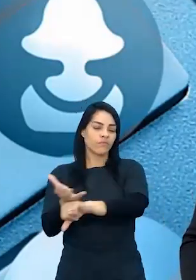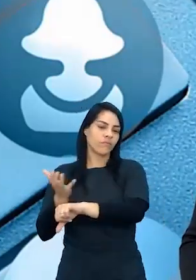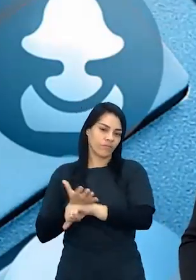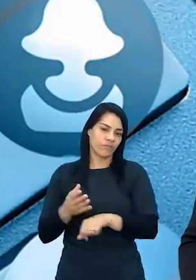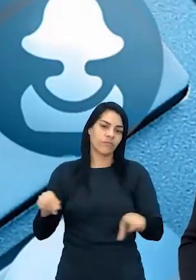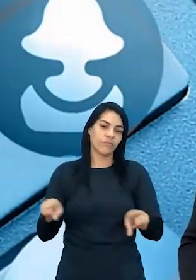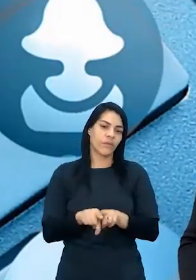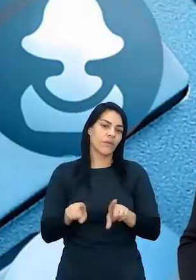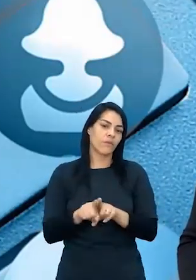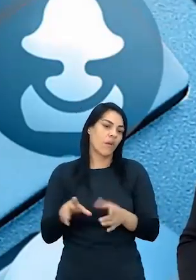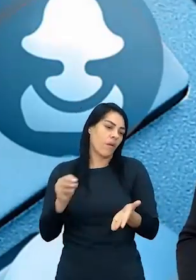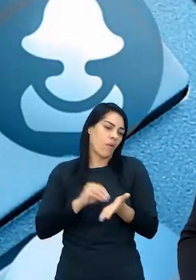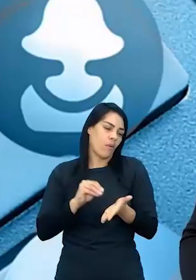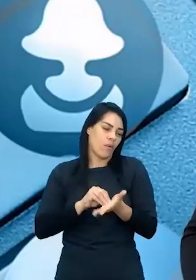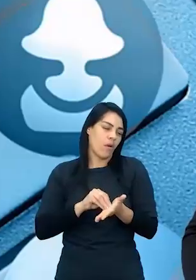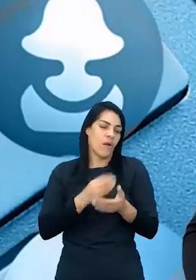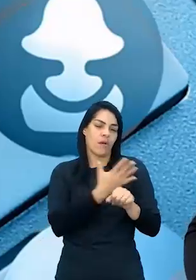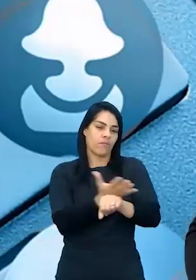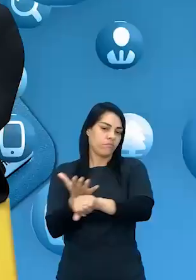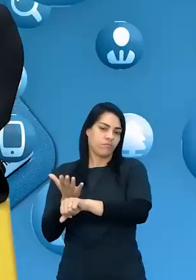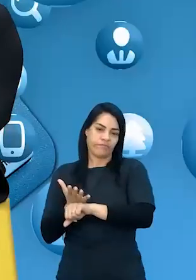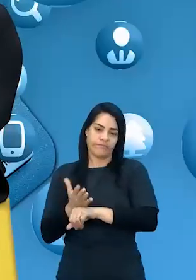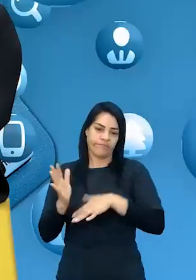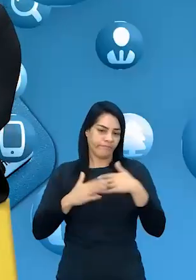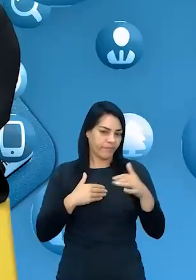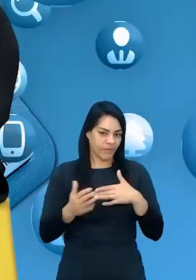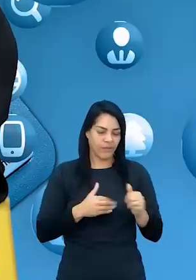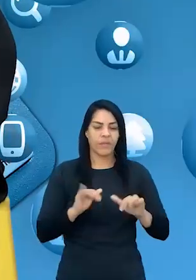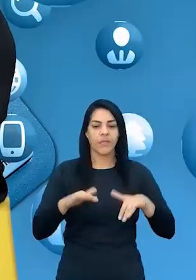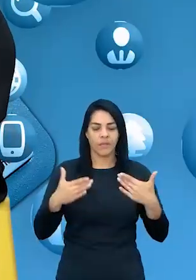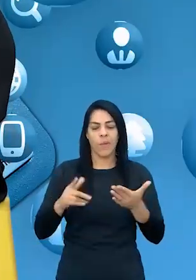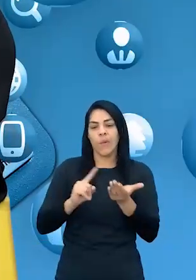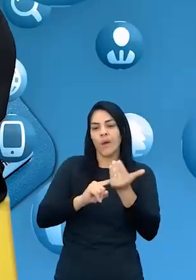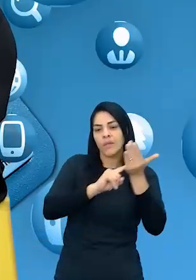inserido também em qualquer componente. E é interessante o quanto que a